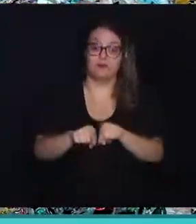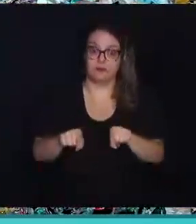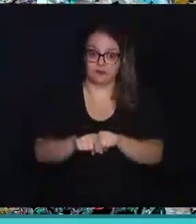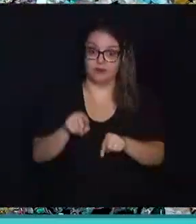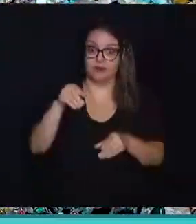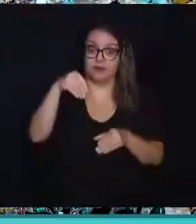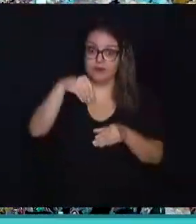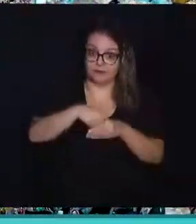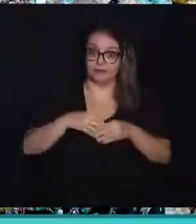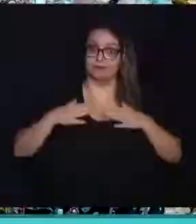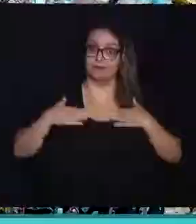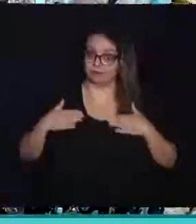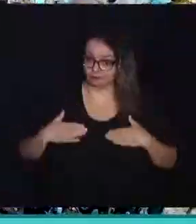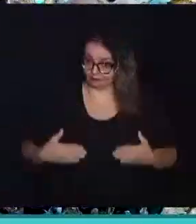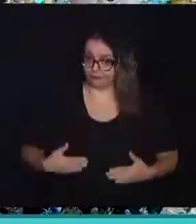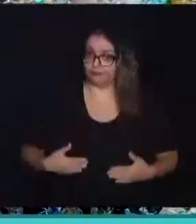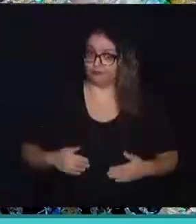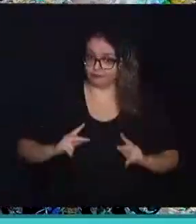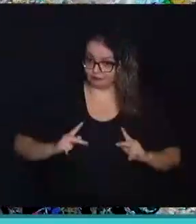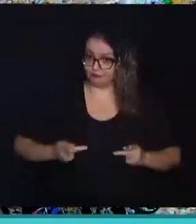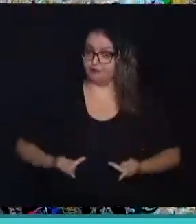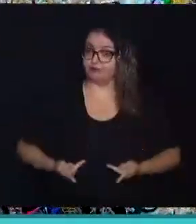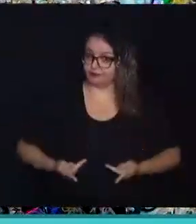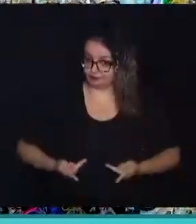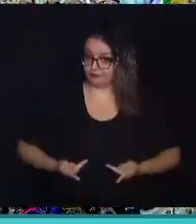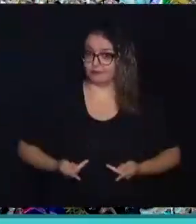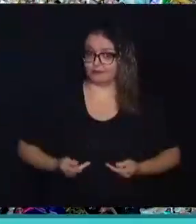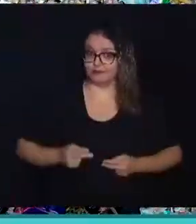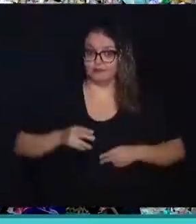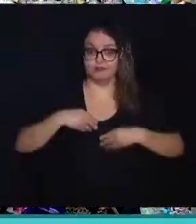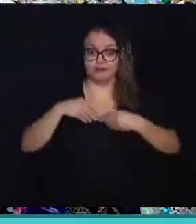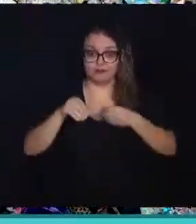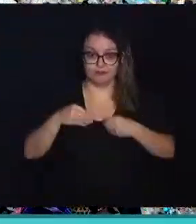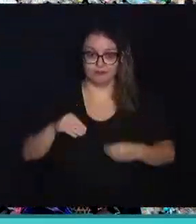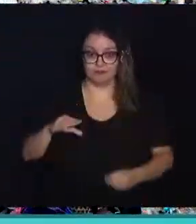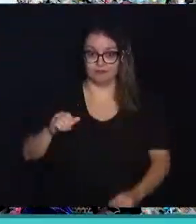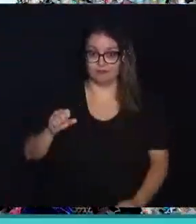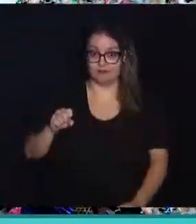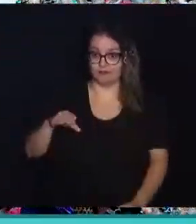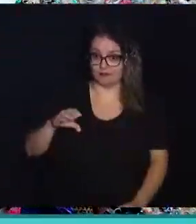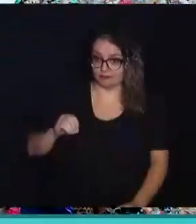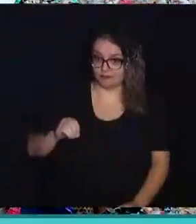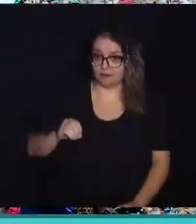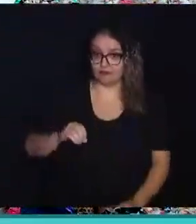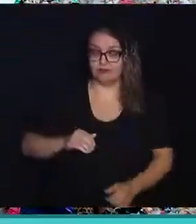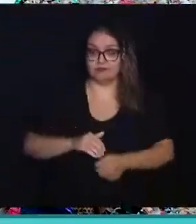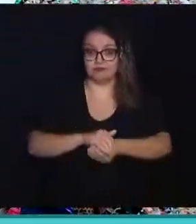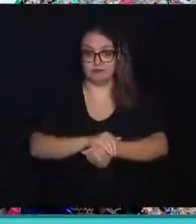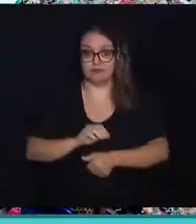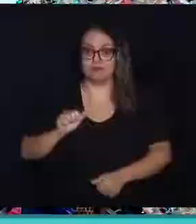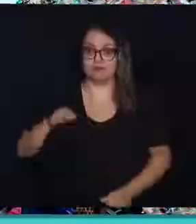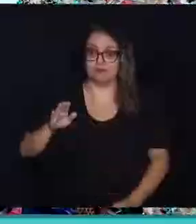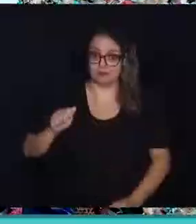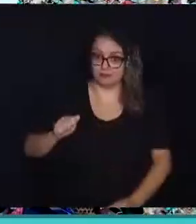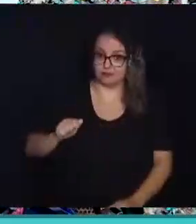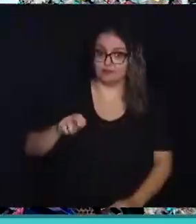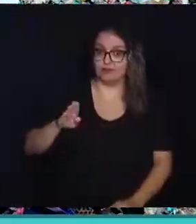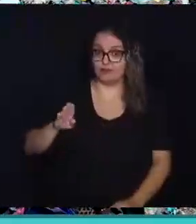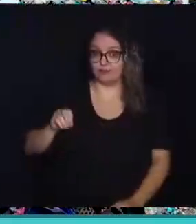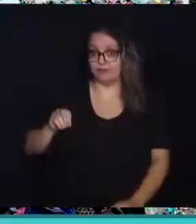parte, inclusive dentro do corpo humano. Plásticos naturais, como casco de tartaruga,